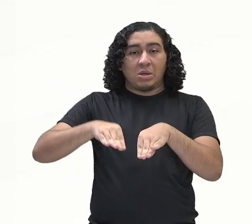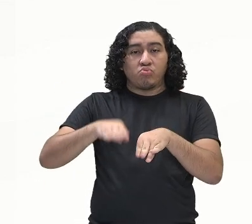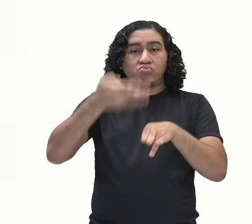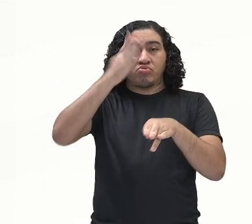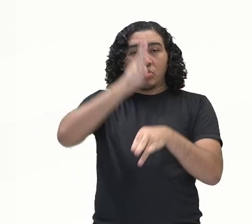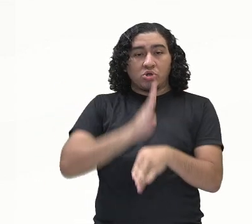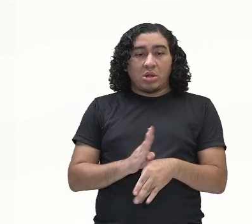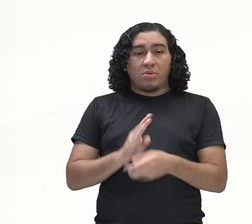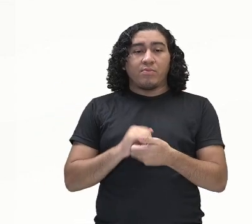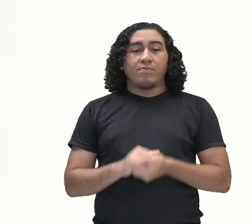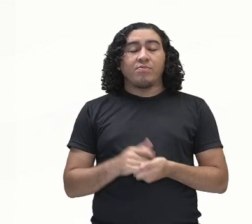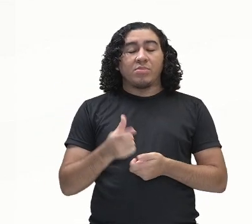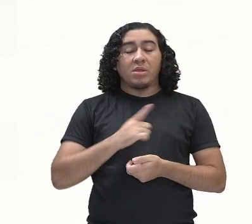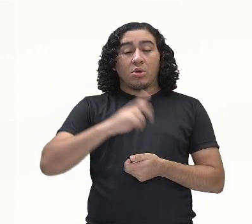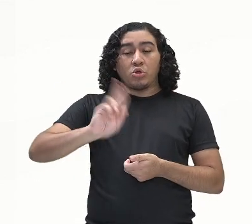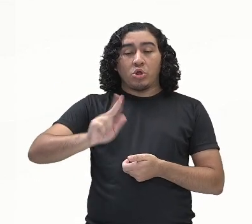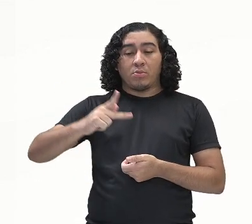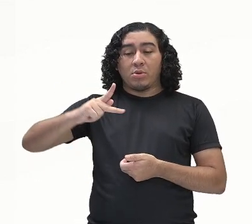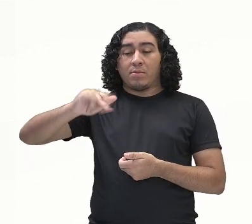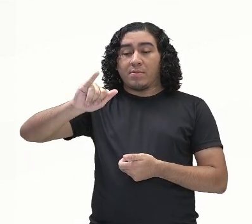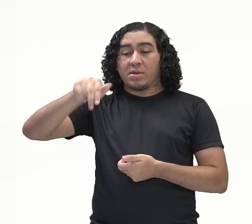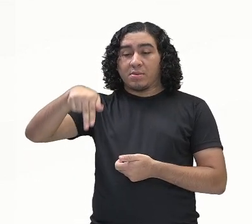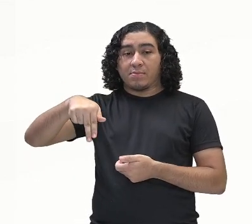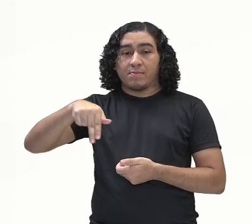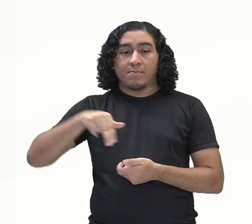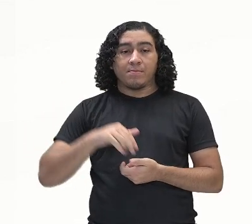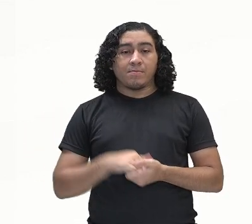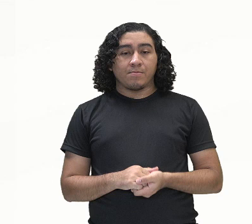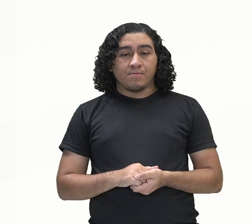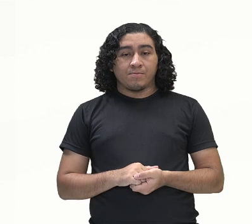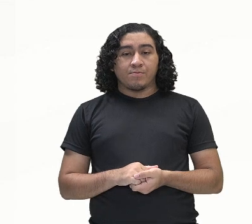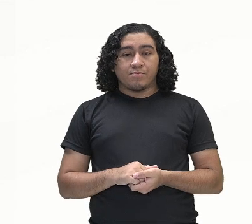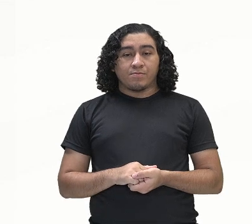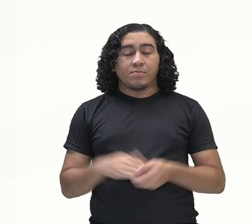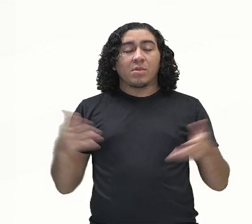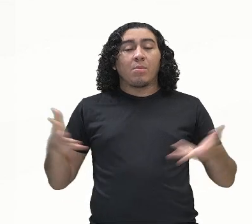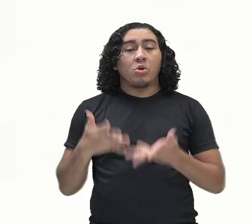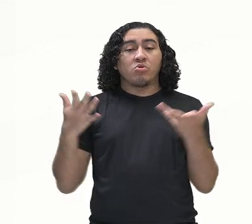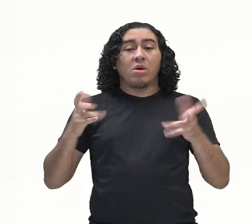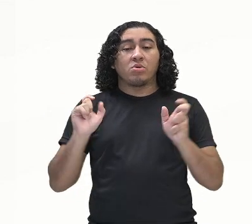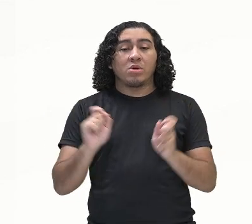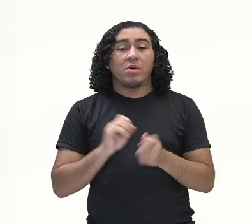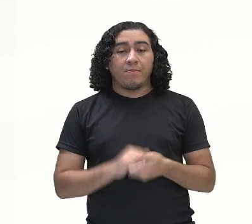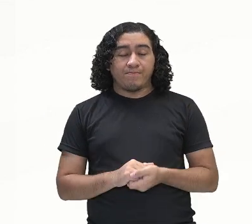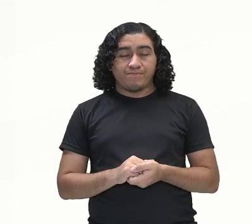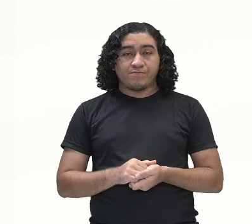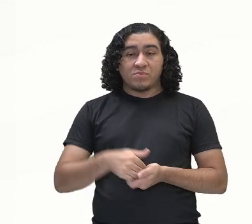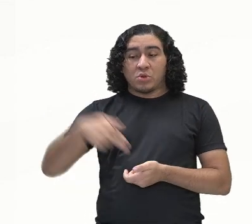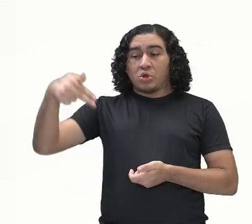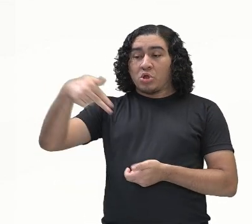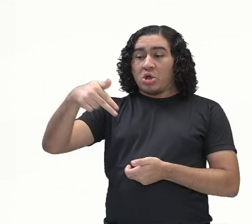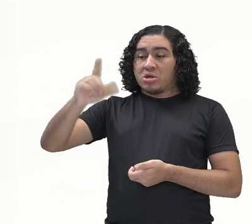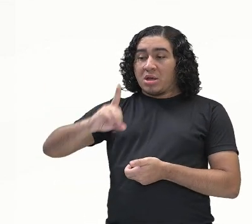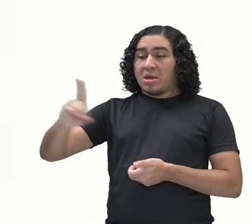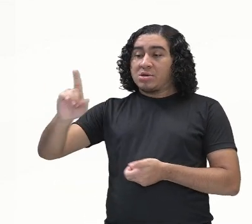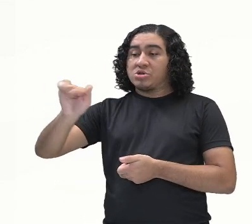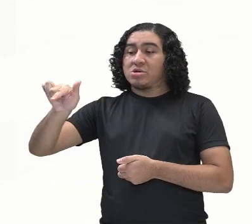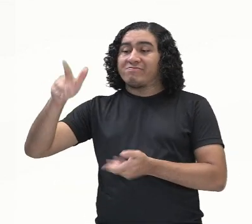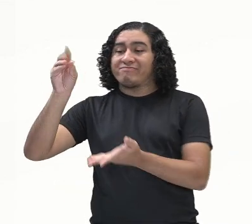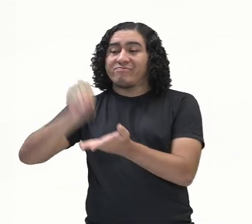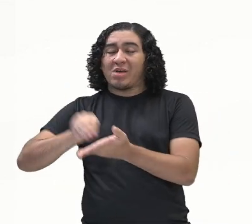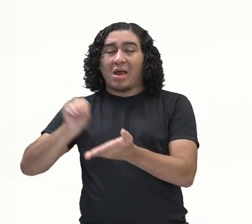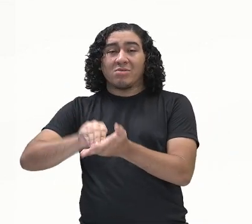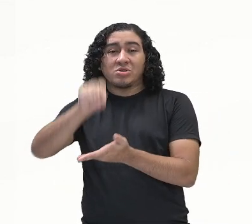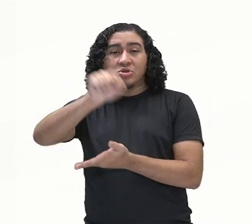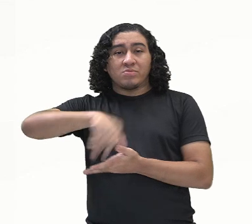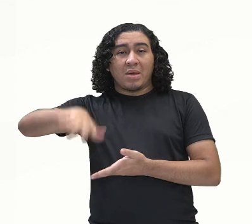como PIN, tá bom? De Integração Nacional, motivada pela falta de terras aí no Nordeste. E aí